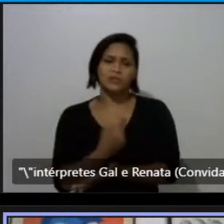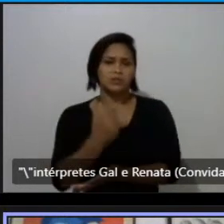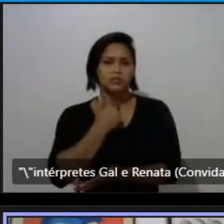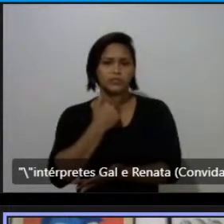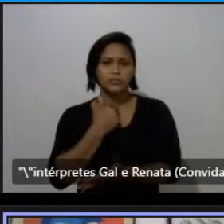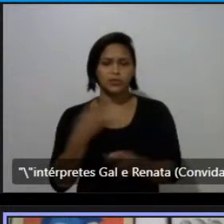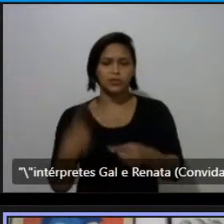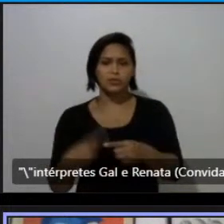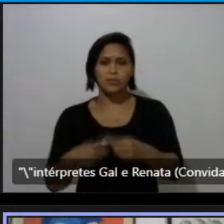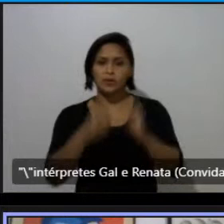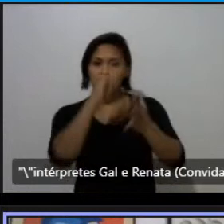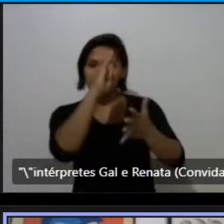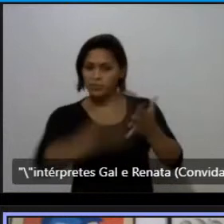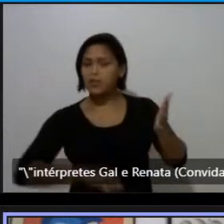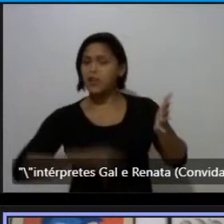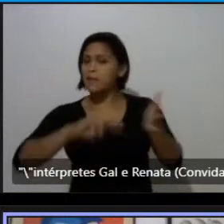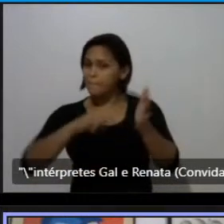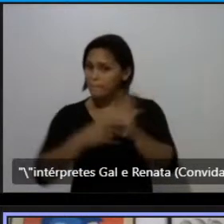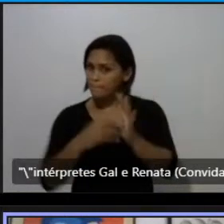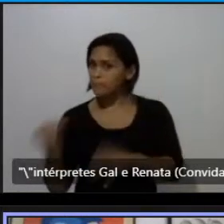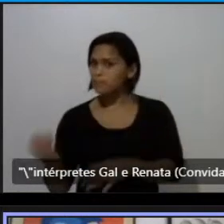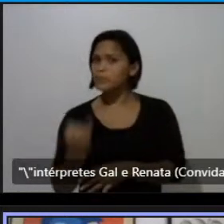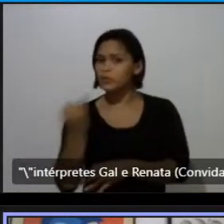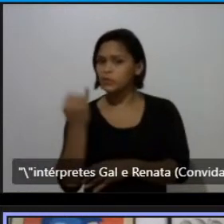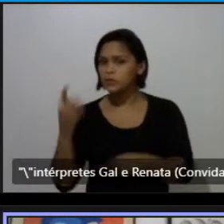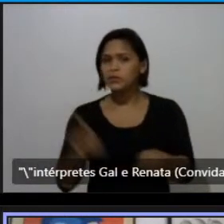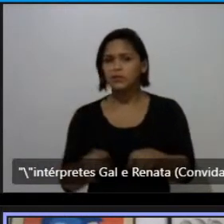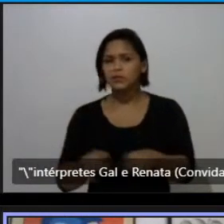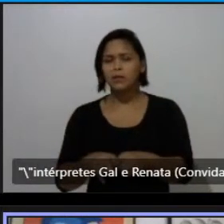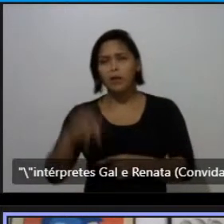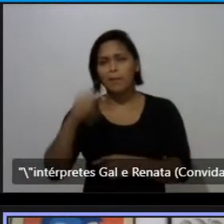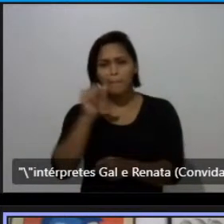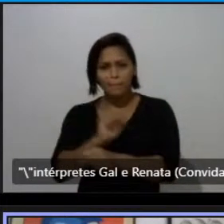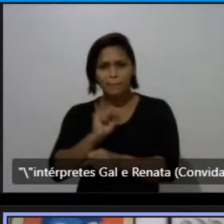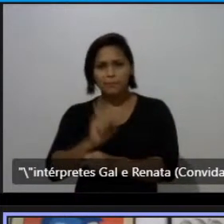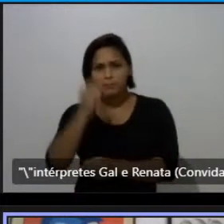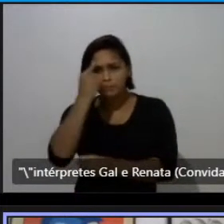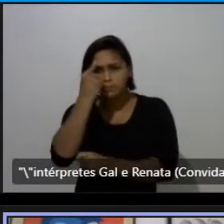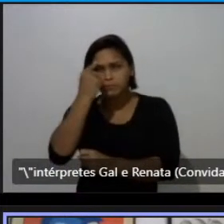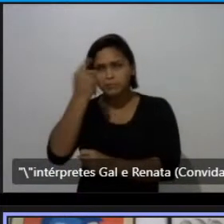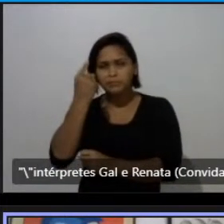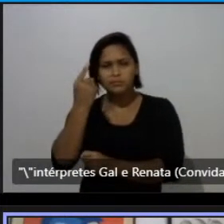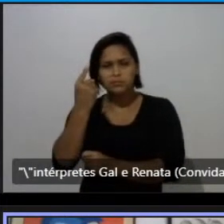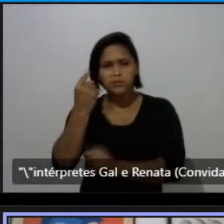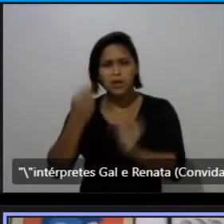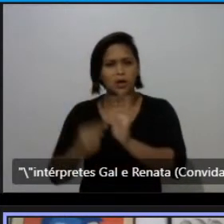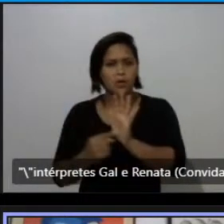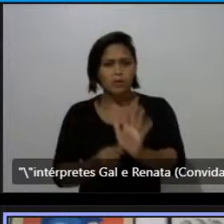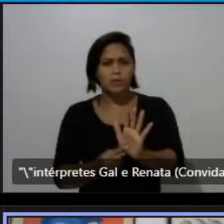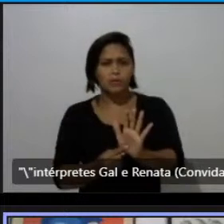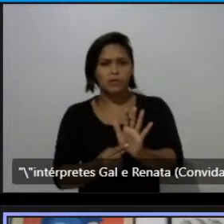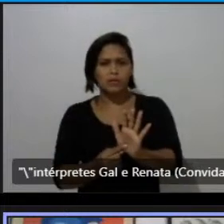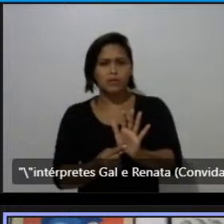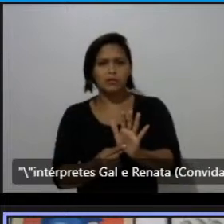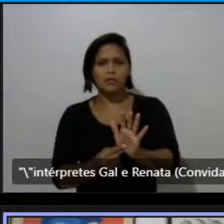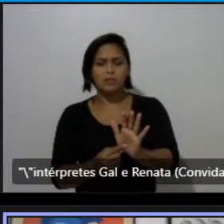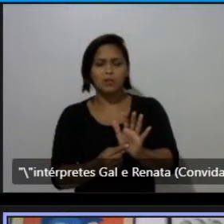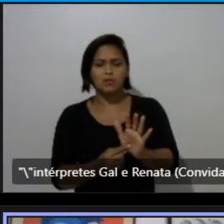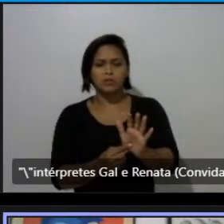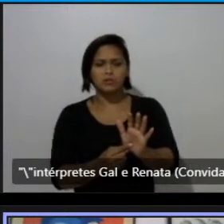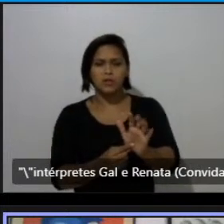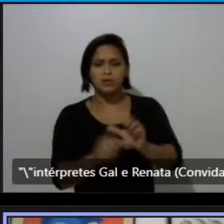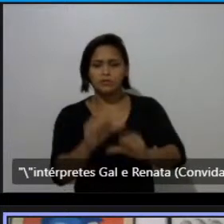essa declaração ela é muito significativa, é um momento de inflexão, onde mostra muito uma transição